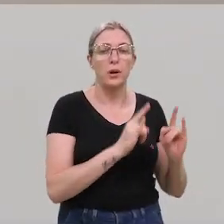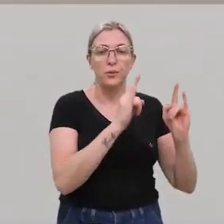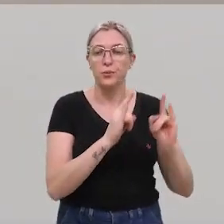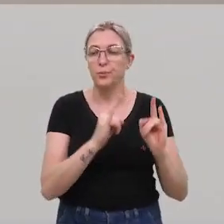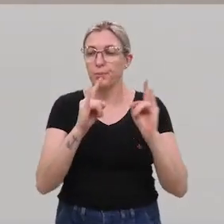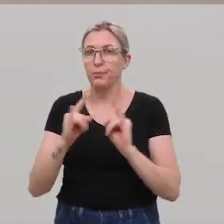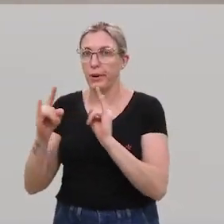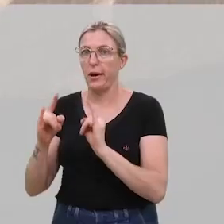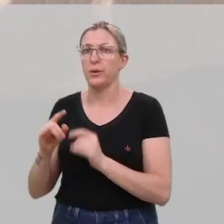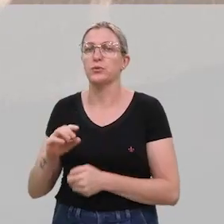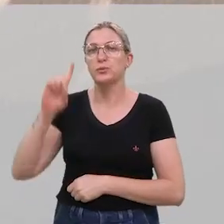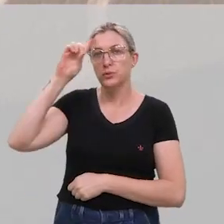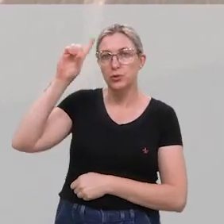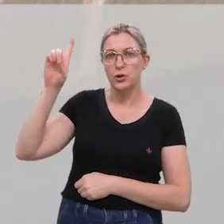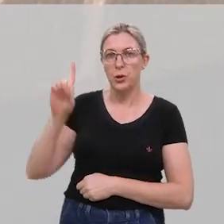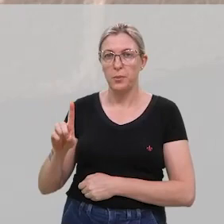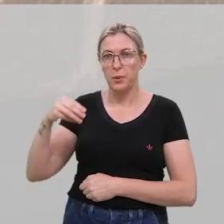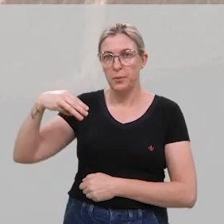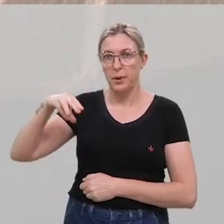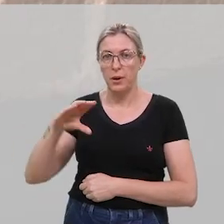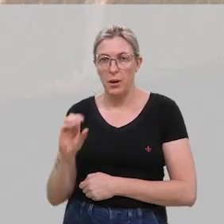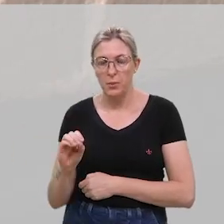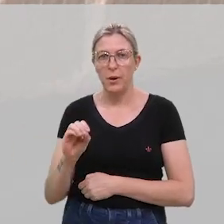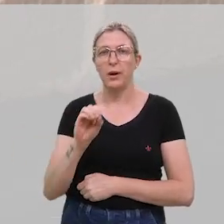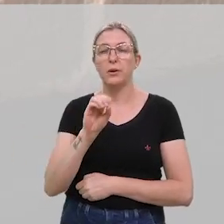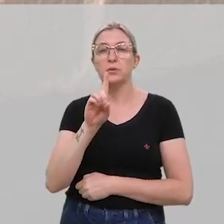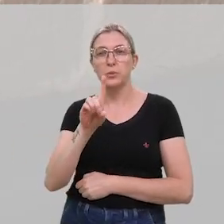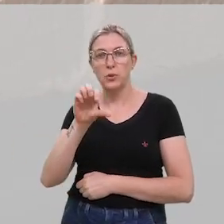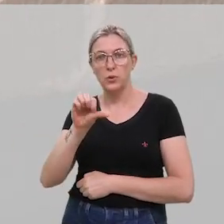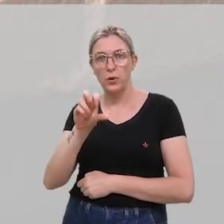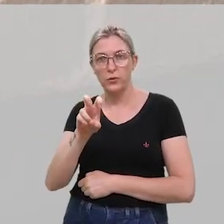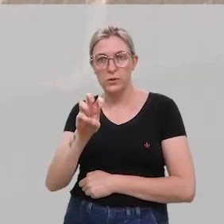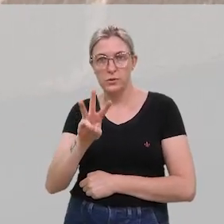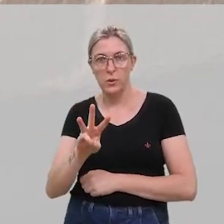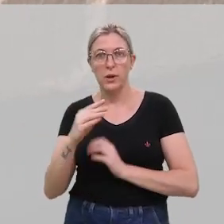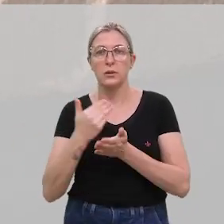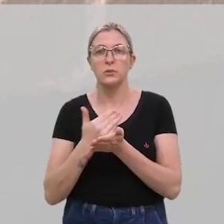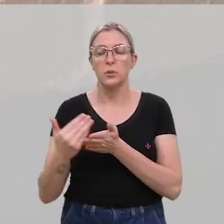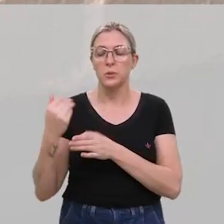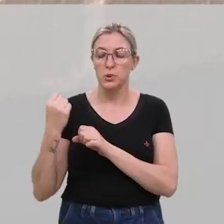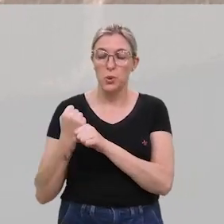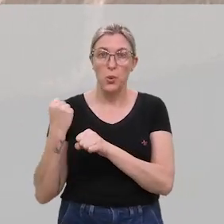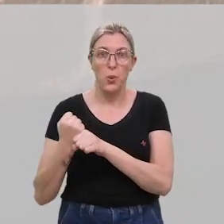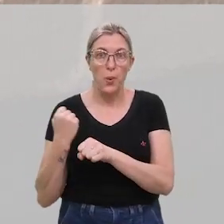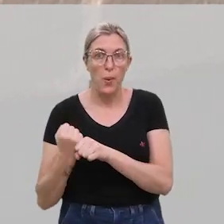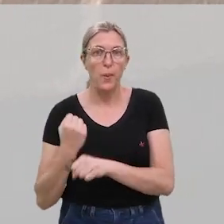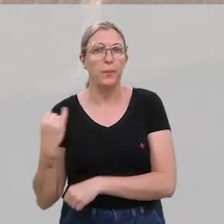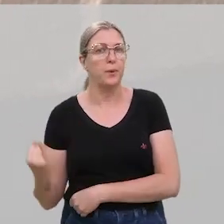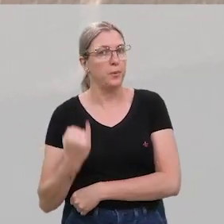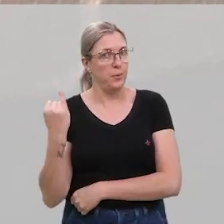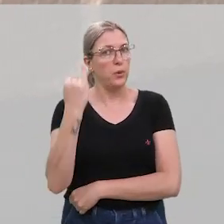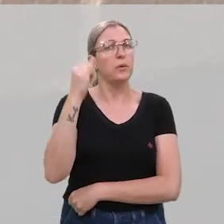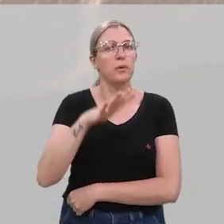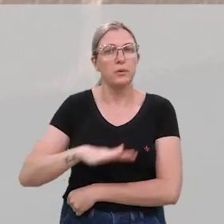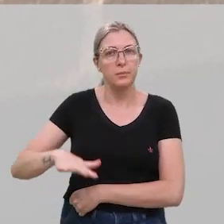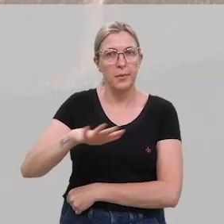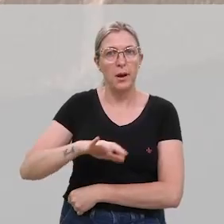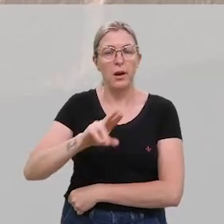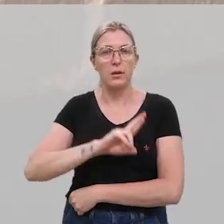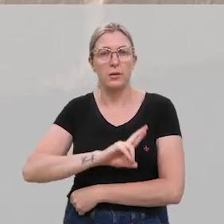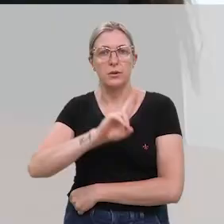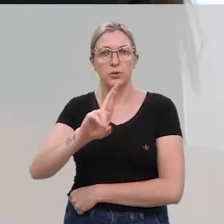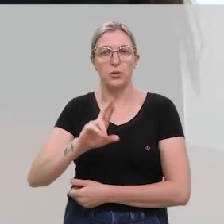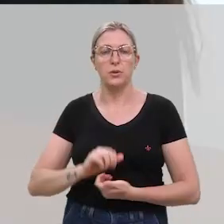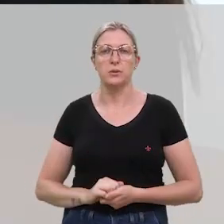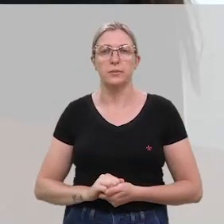edificação e em 1º de março de 53, lançada a pedra fundamental desta importante obra